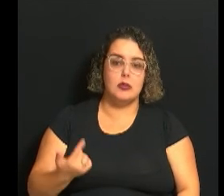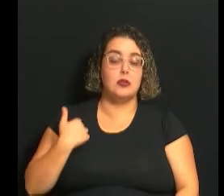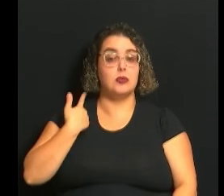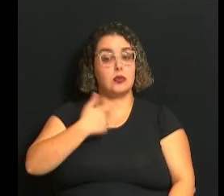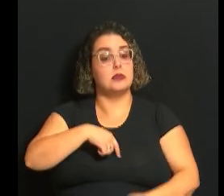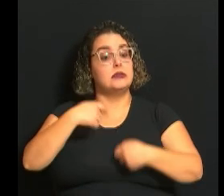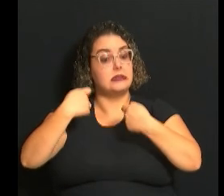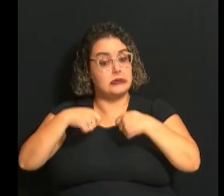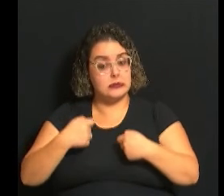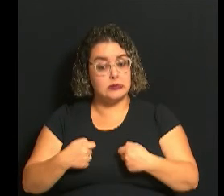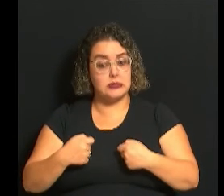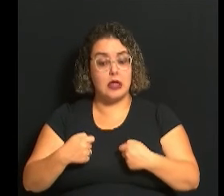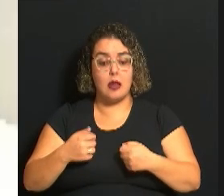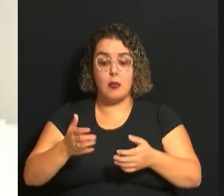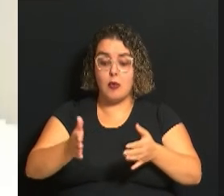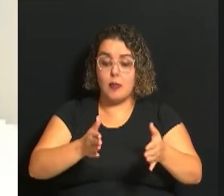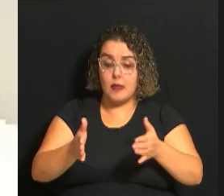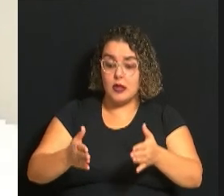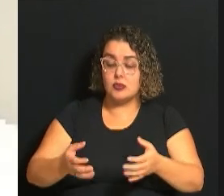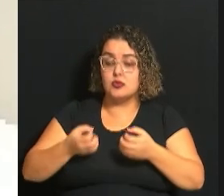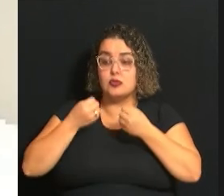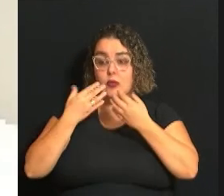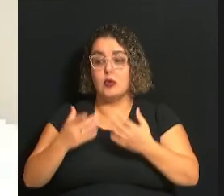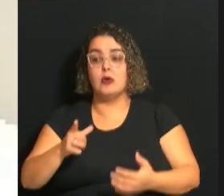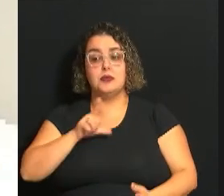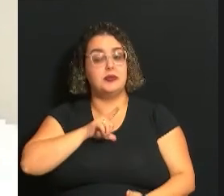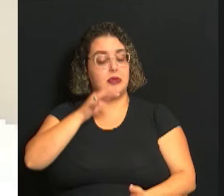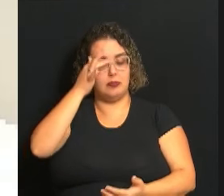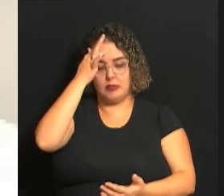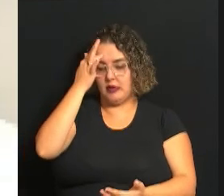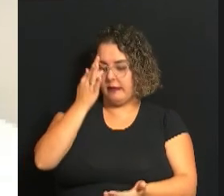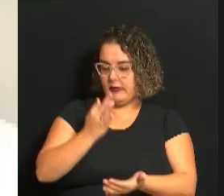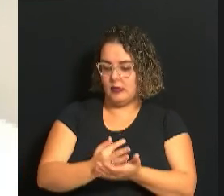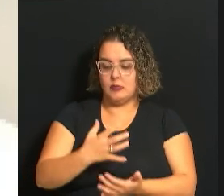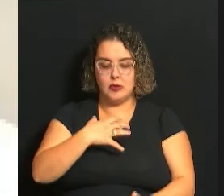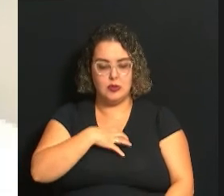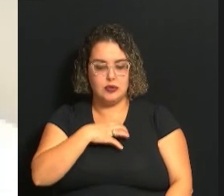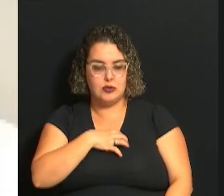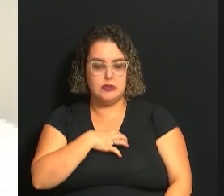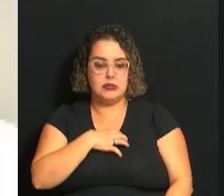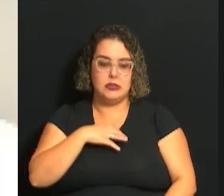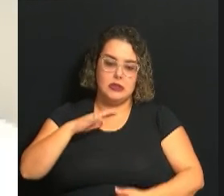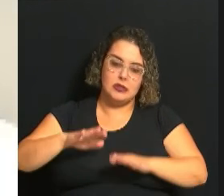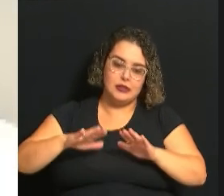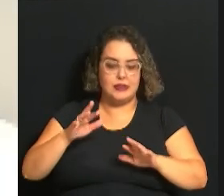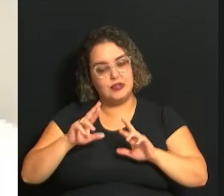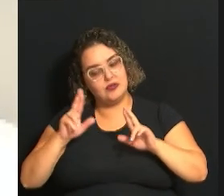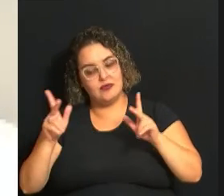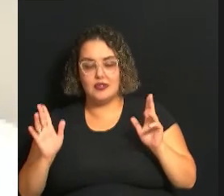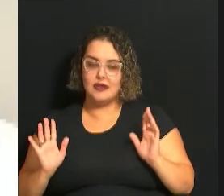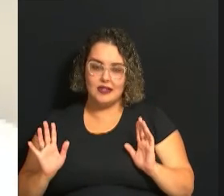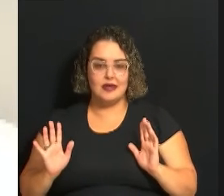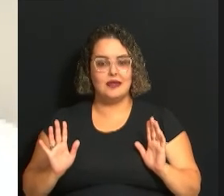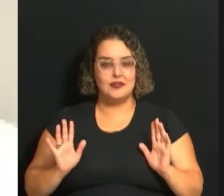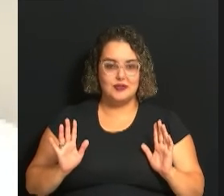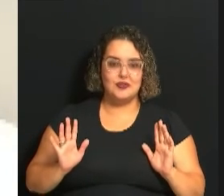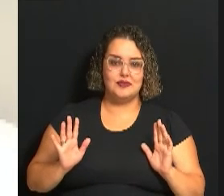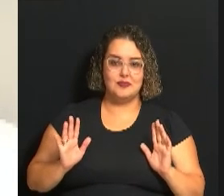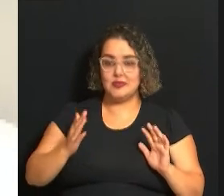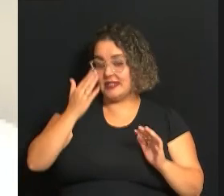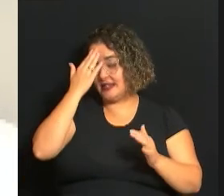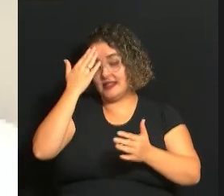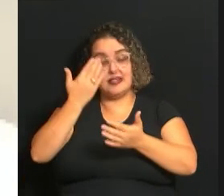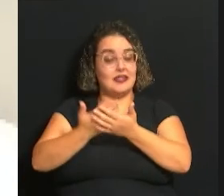a momentos bons, né? Eu tenho a minha fé também, né? Do meu jeitinho um pouquinho talvez peculiar, mas é a gente acreditar em